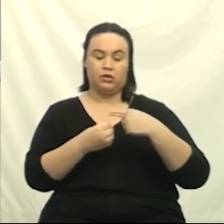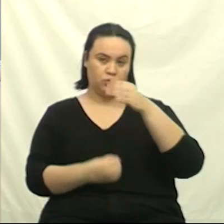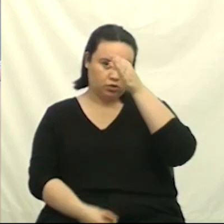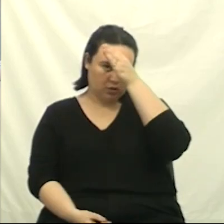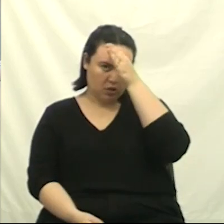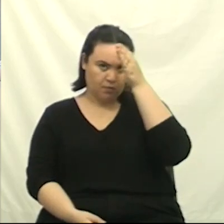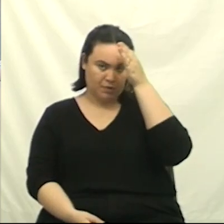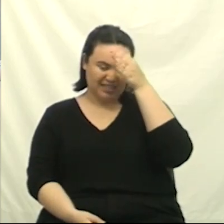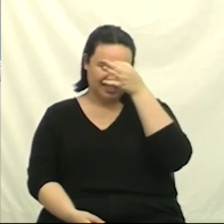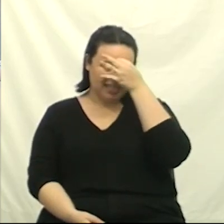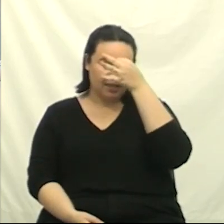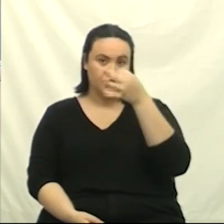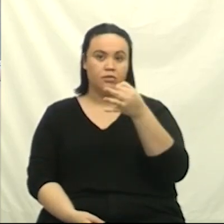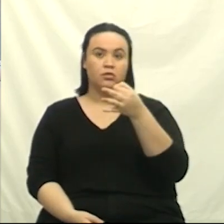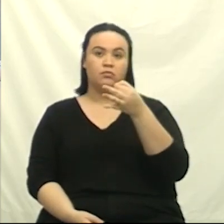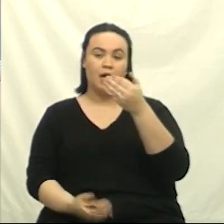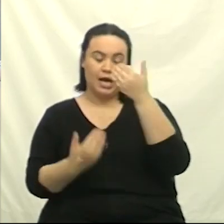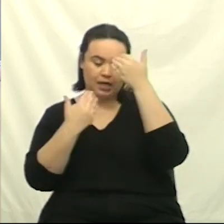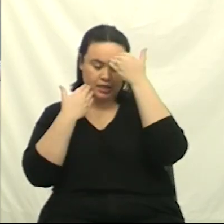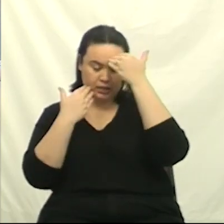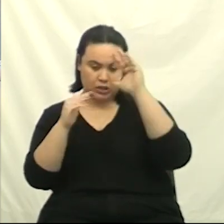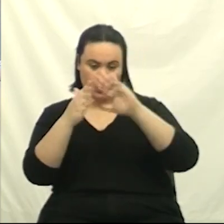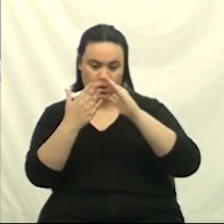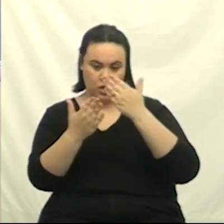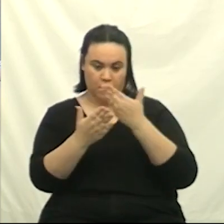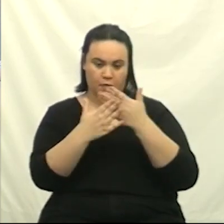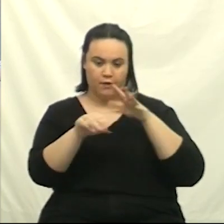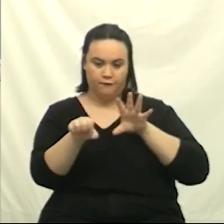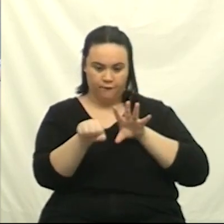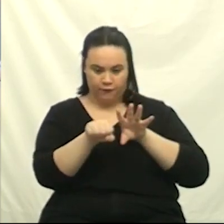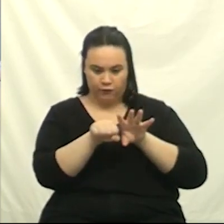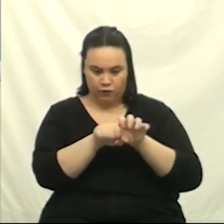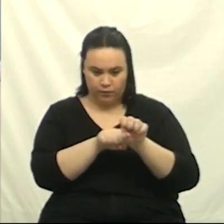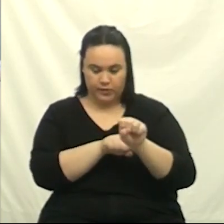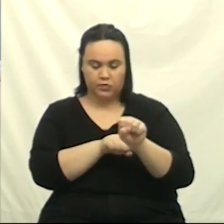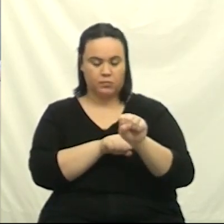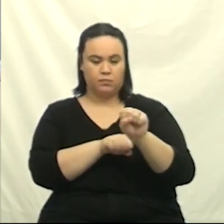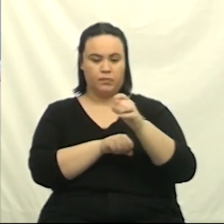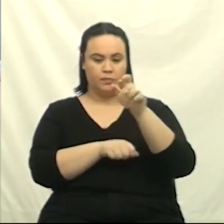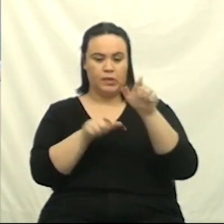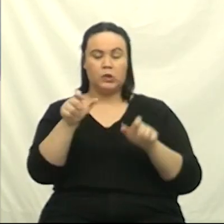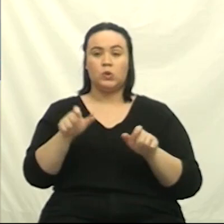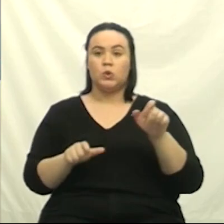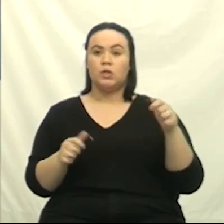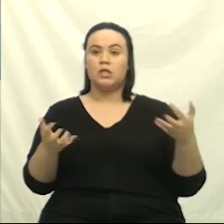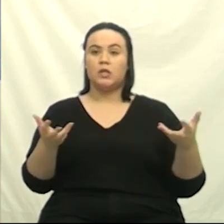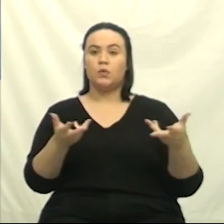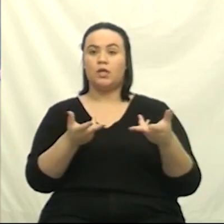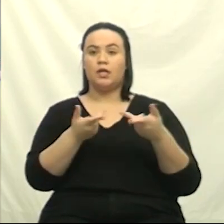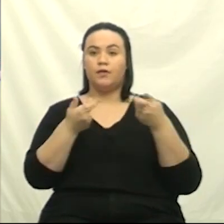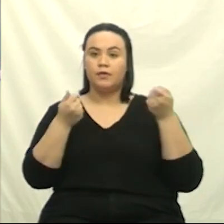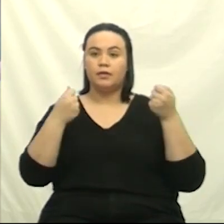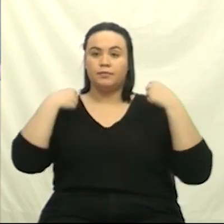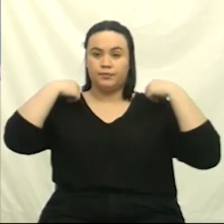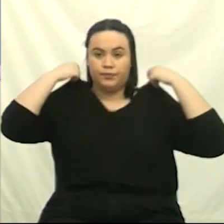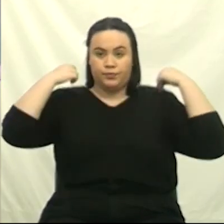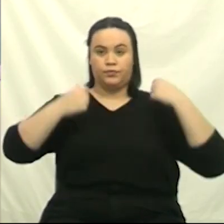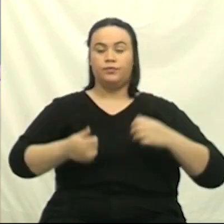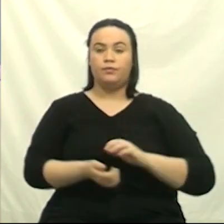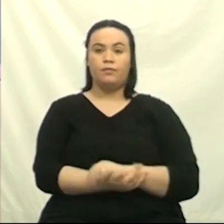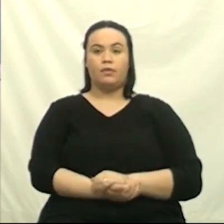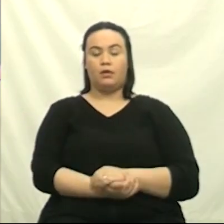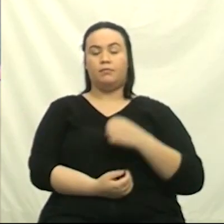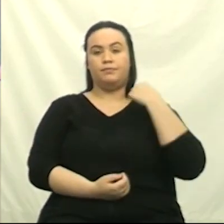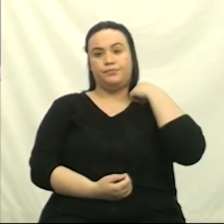com certeza deve muito também a Sática pela formação de mão de obra qualificada e eu que defendo bastante a geração de emprego e